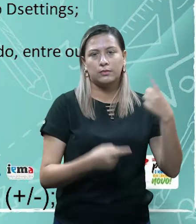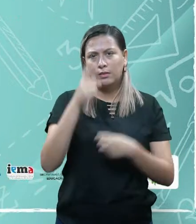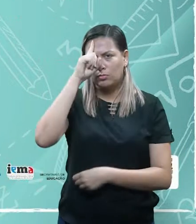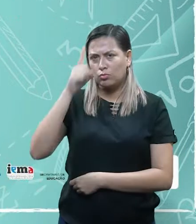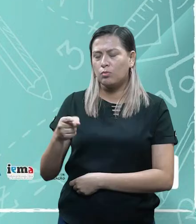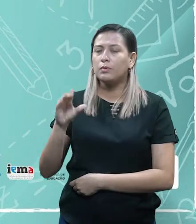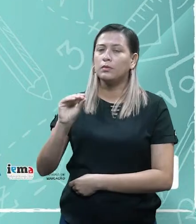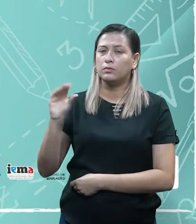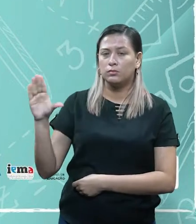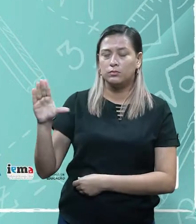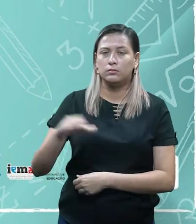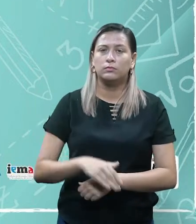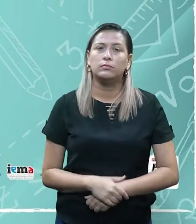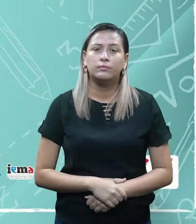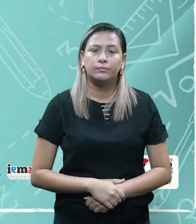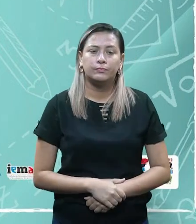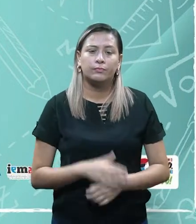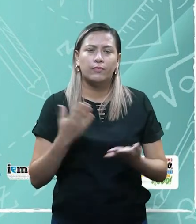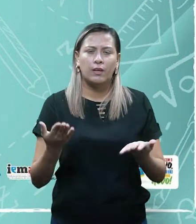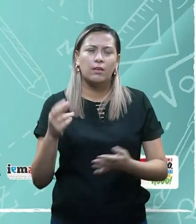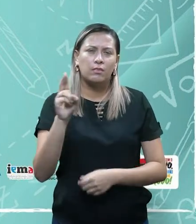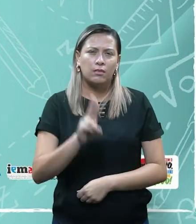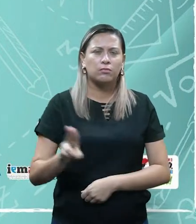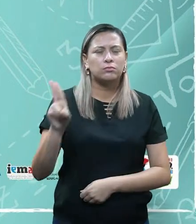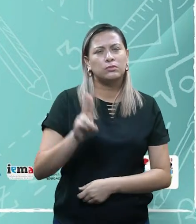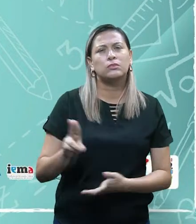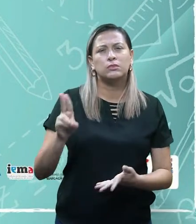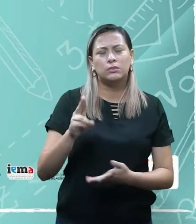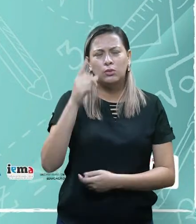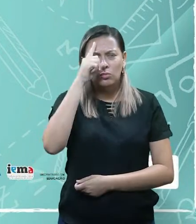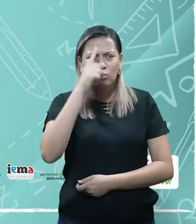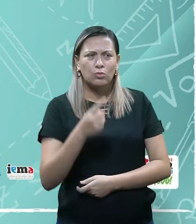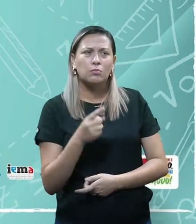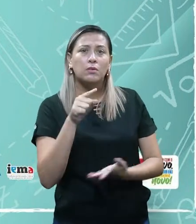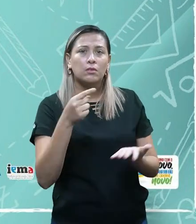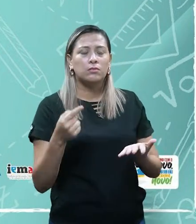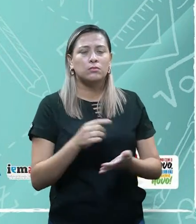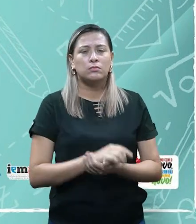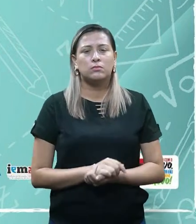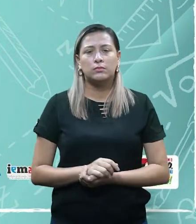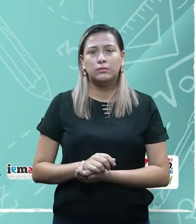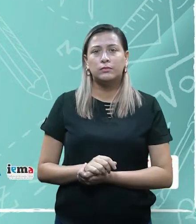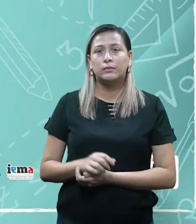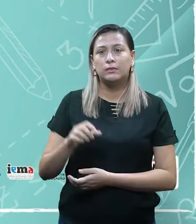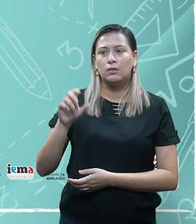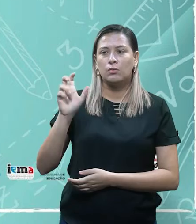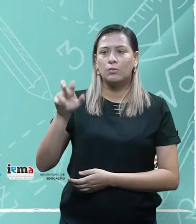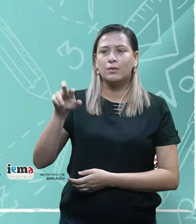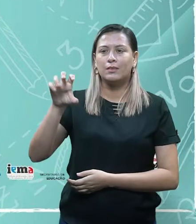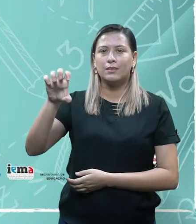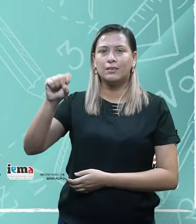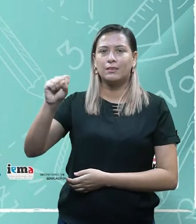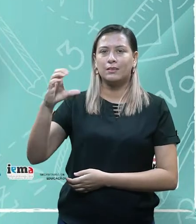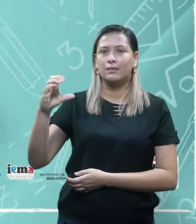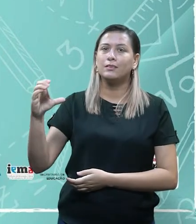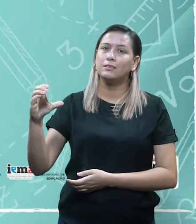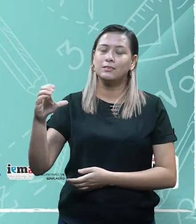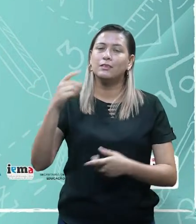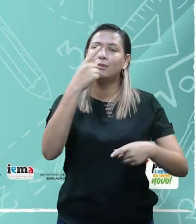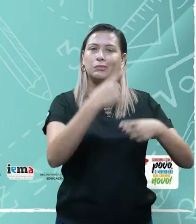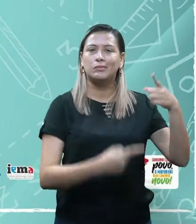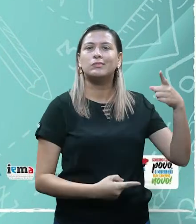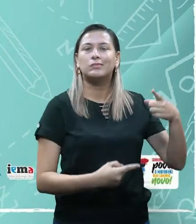tá? Então, você está utilizando um determinado comando, ele vai, quando você dá um ESC, ele sai daquele comando, tá? Você fica sem